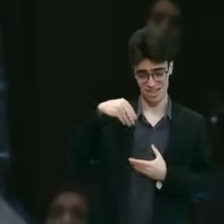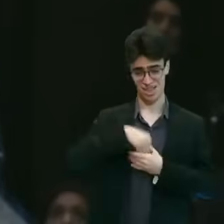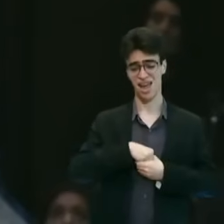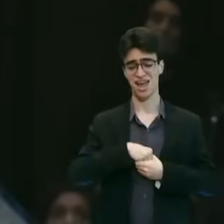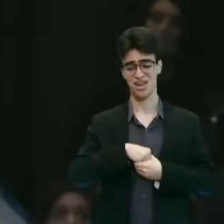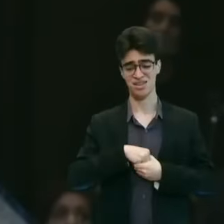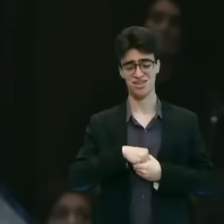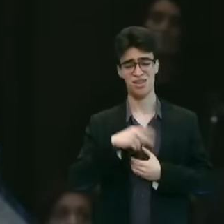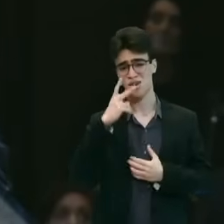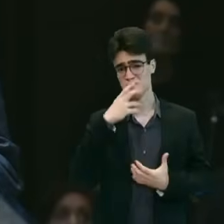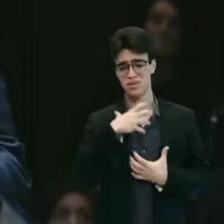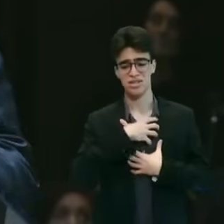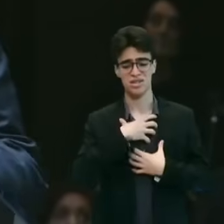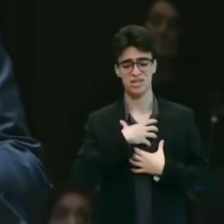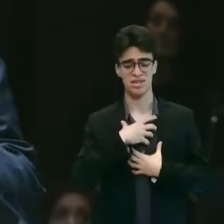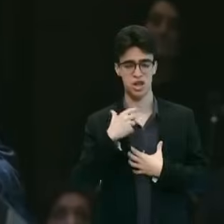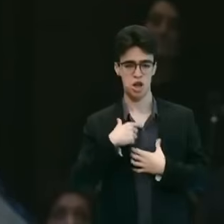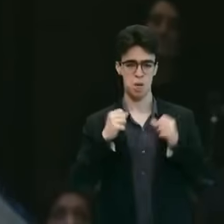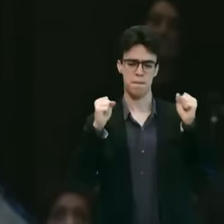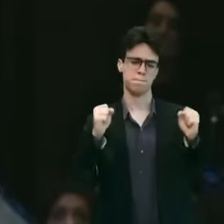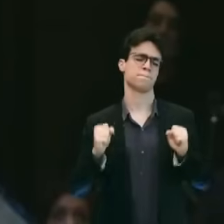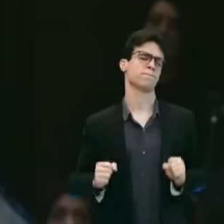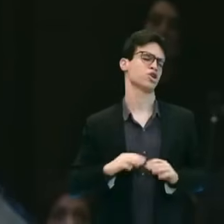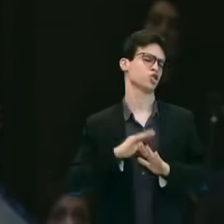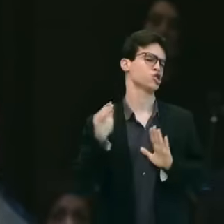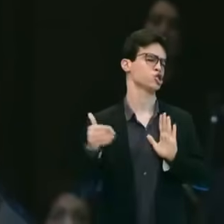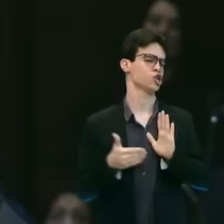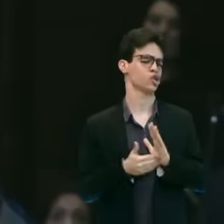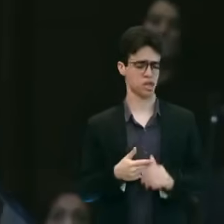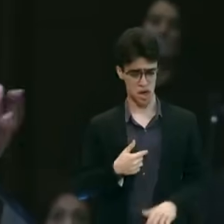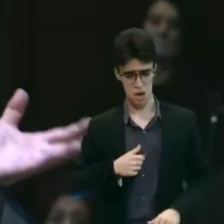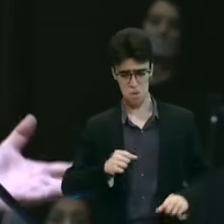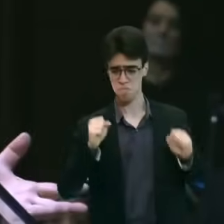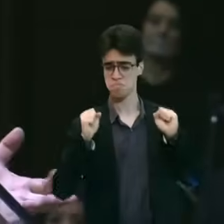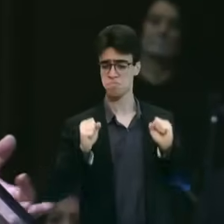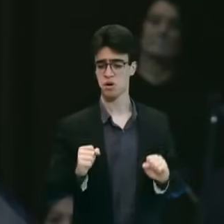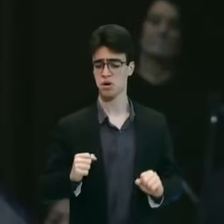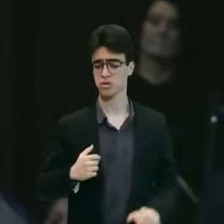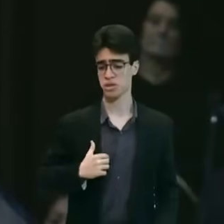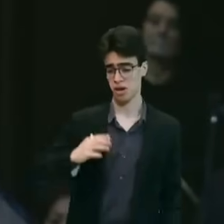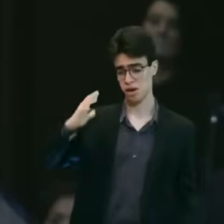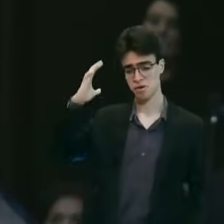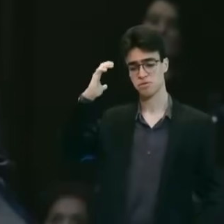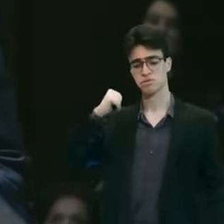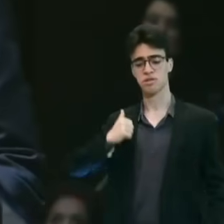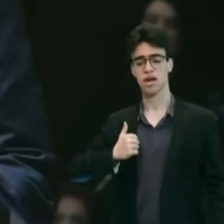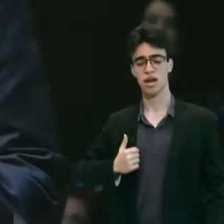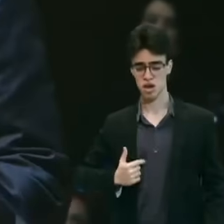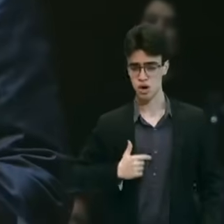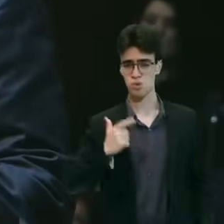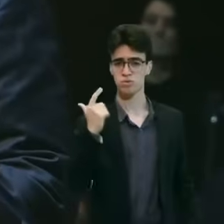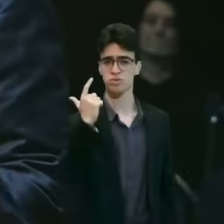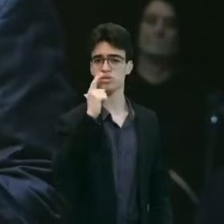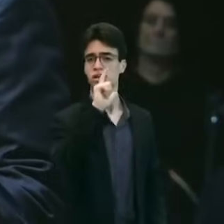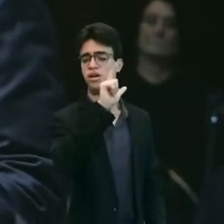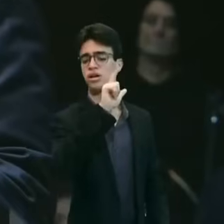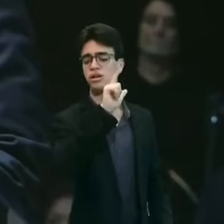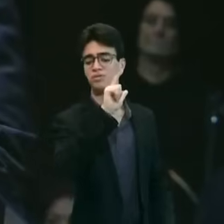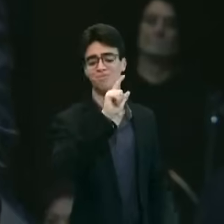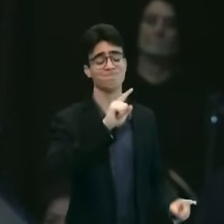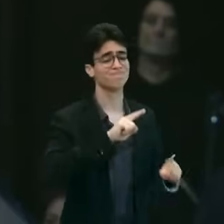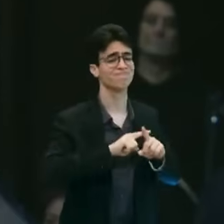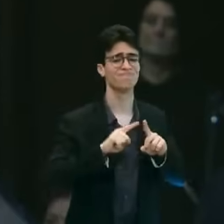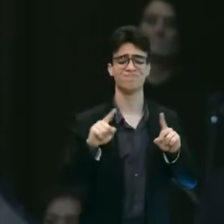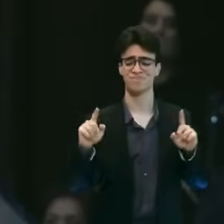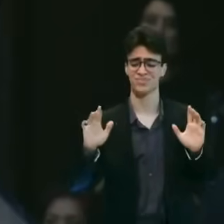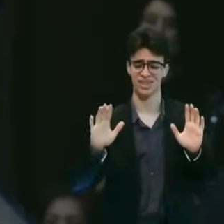um sentimento de onipotência. Não, eu posso, eu sei, eu consigo. E